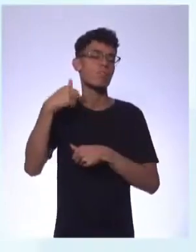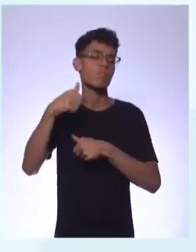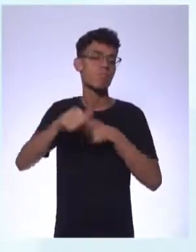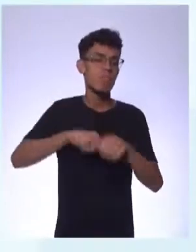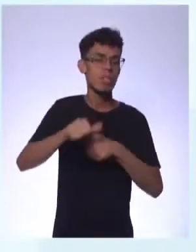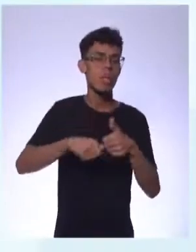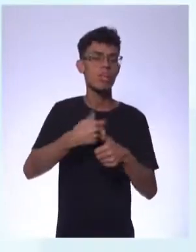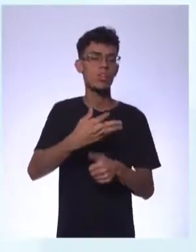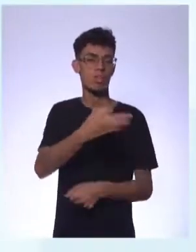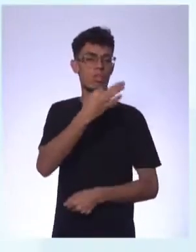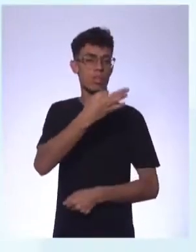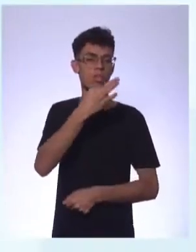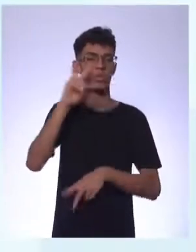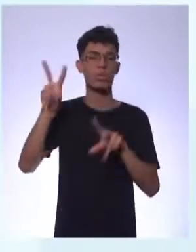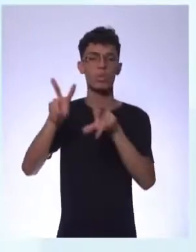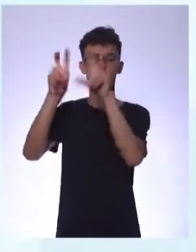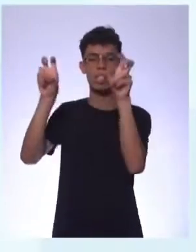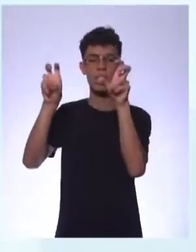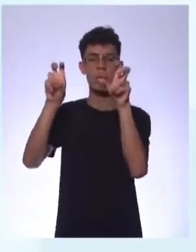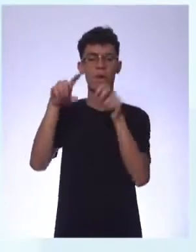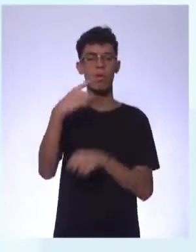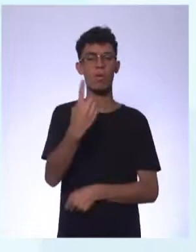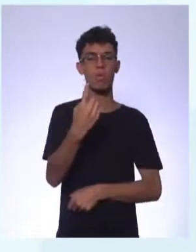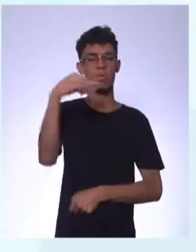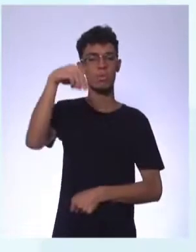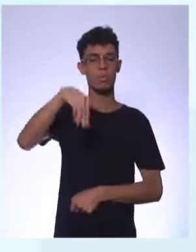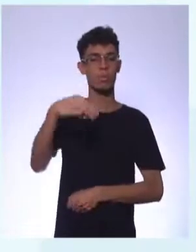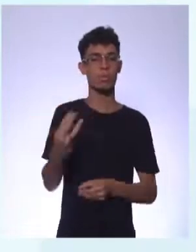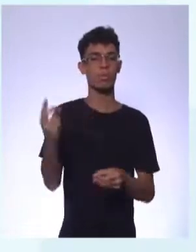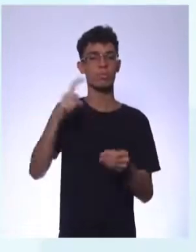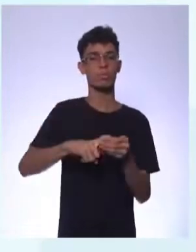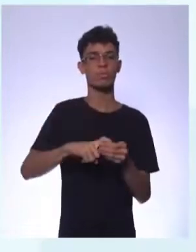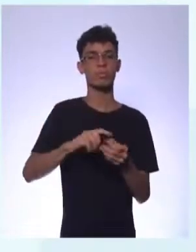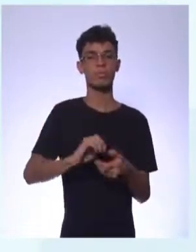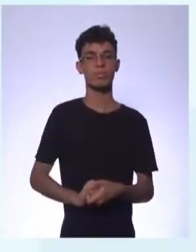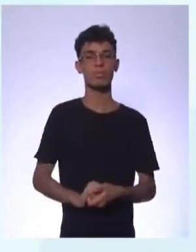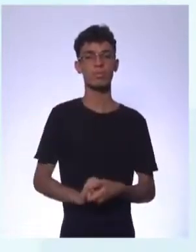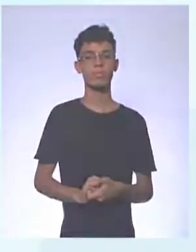sobre determinado assunto? 1 minuto, a gente já volta.